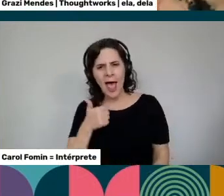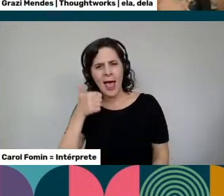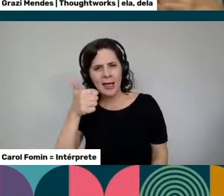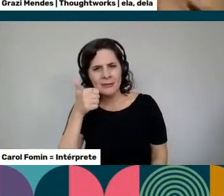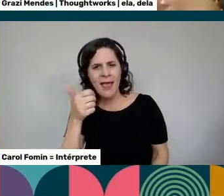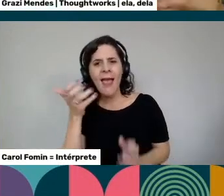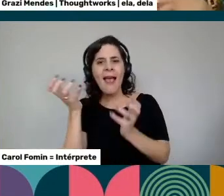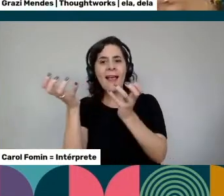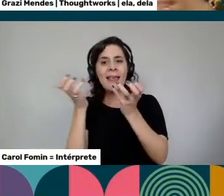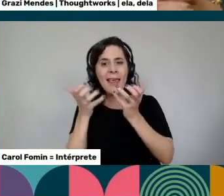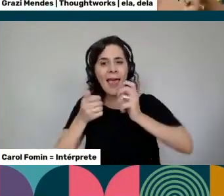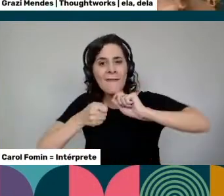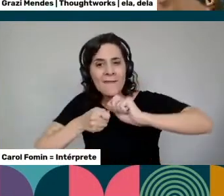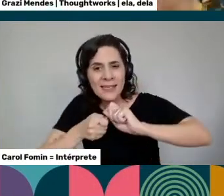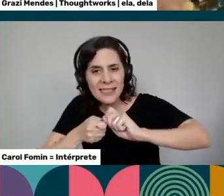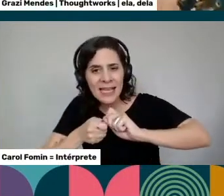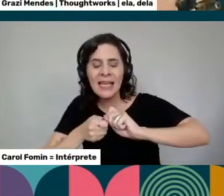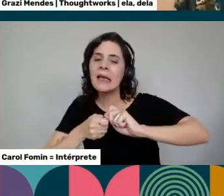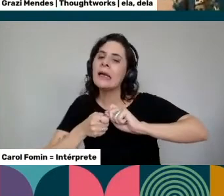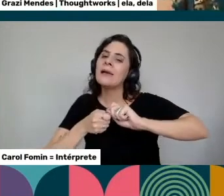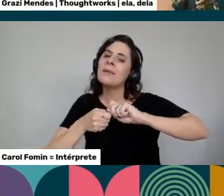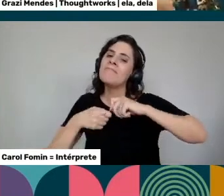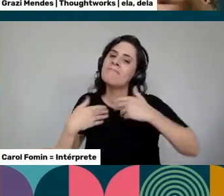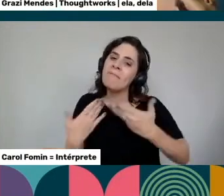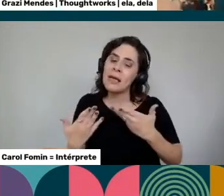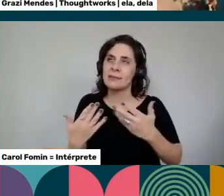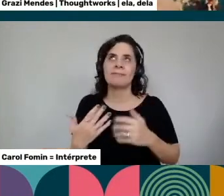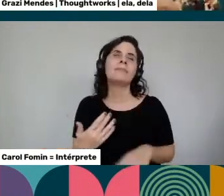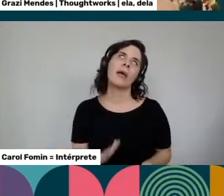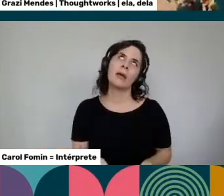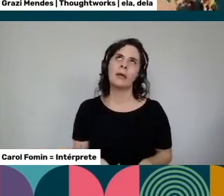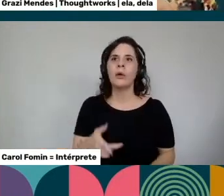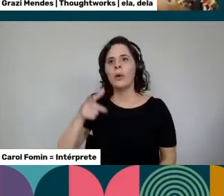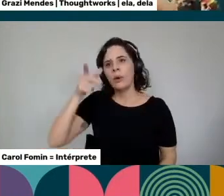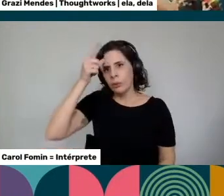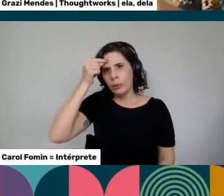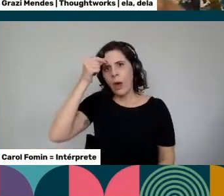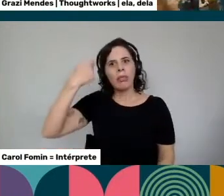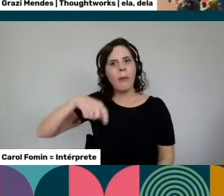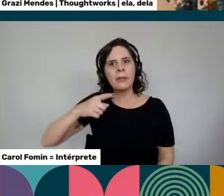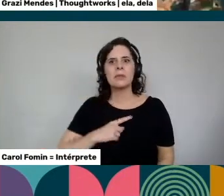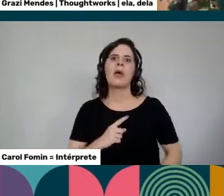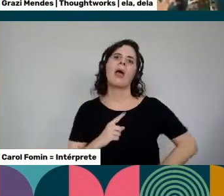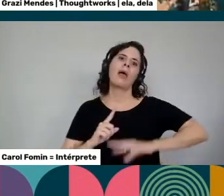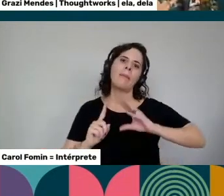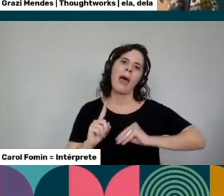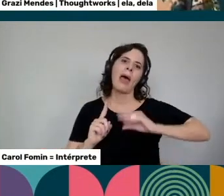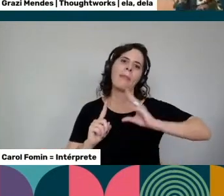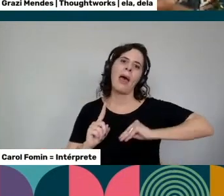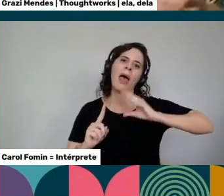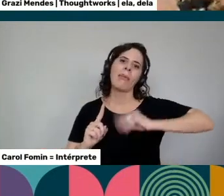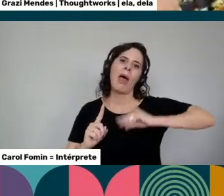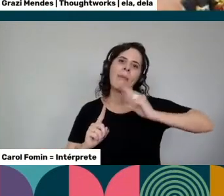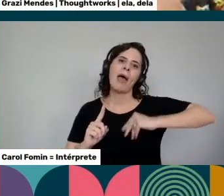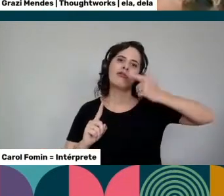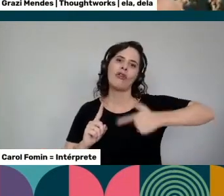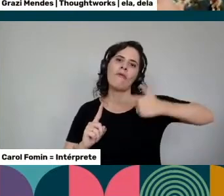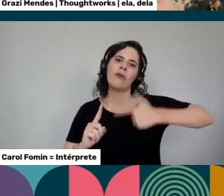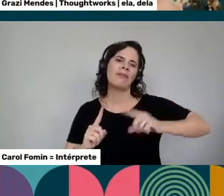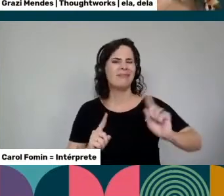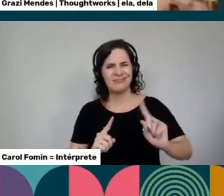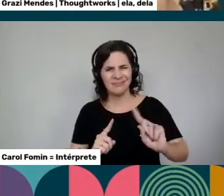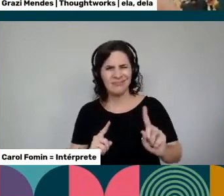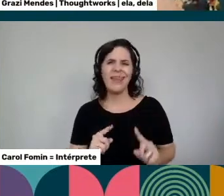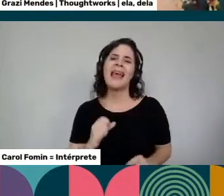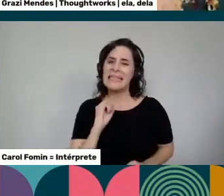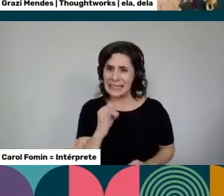não precisa mais convencer tanto de que diversidade é importante para a inovação. Quem gosta de gráfico tem gráfico. Quem